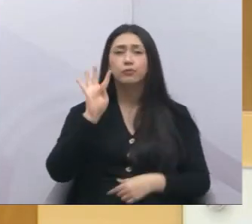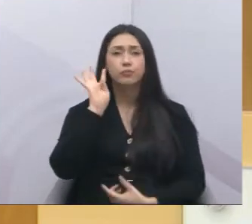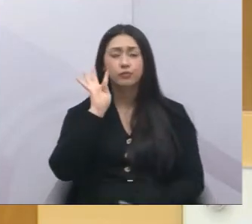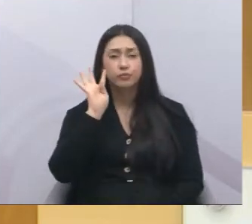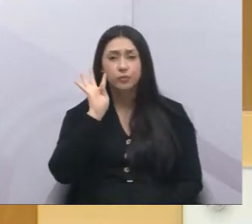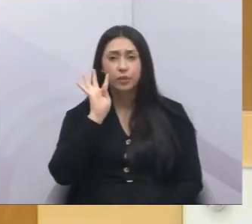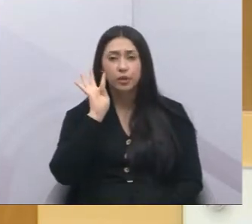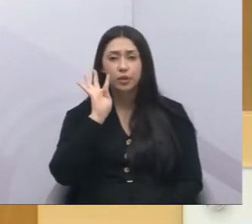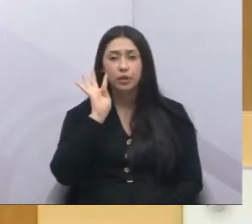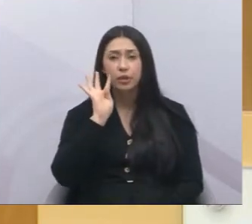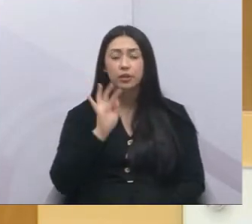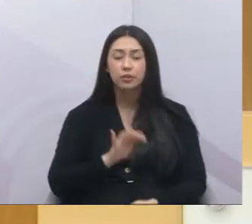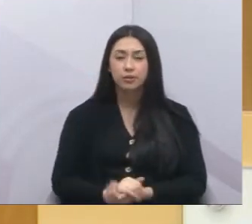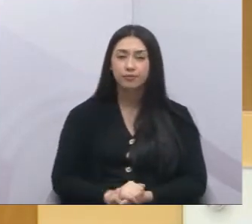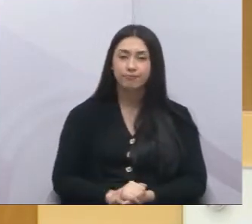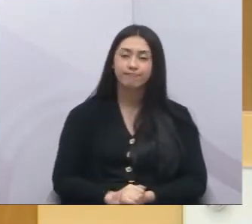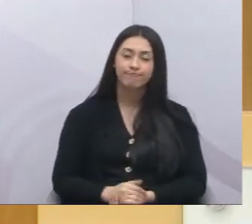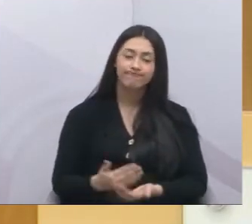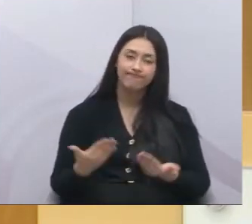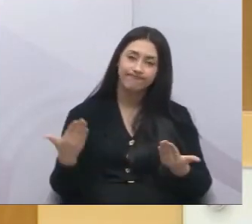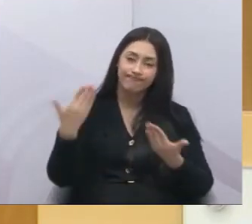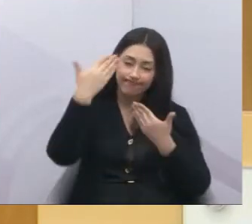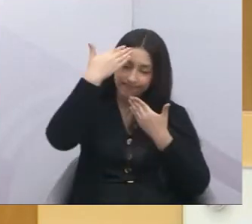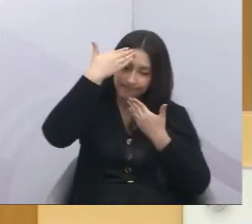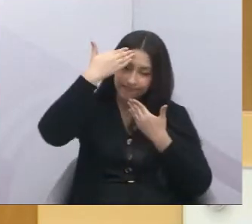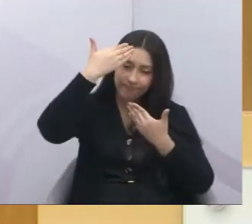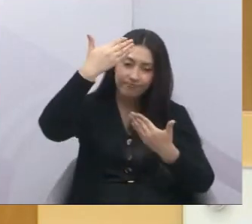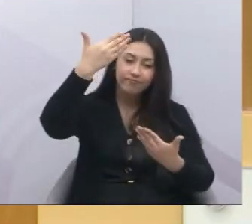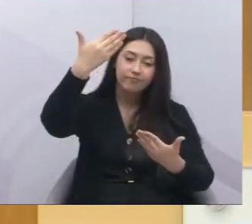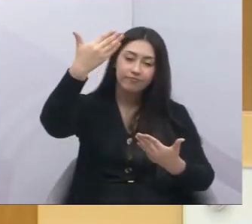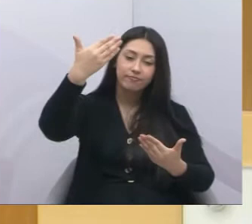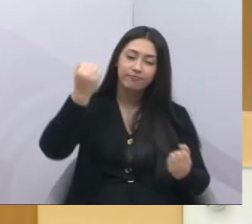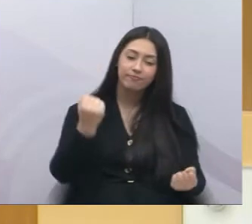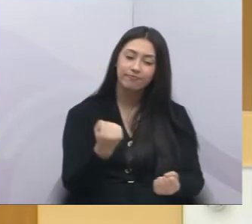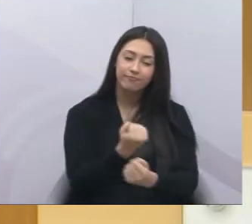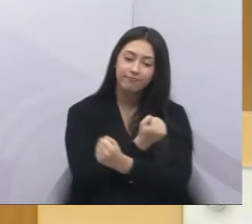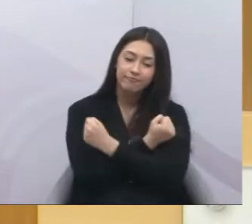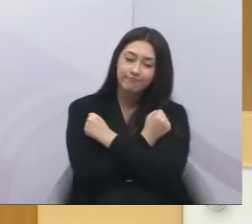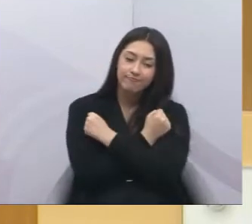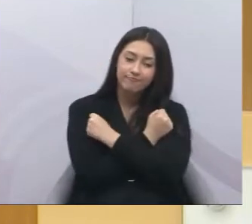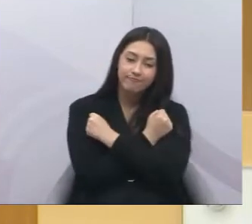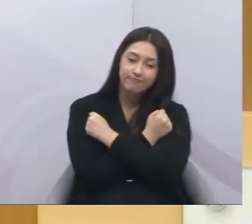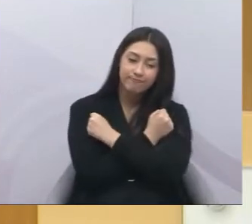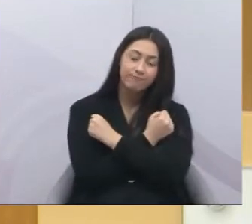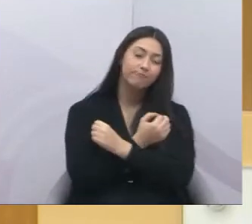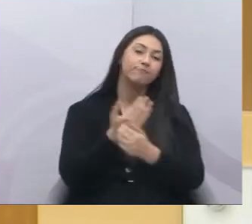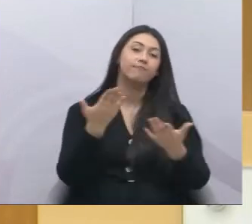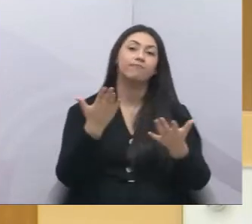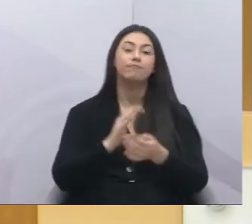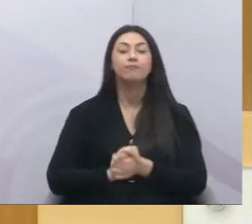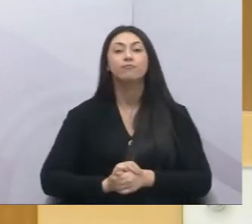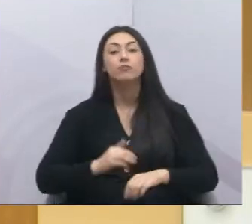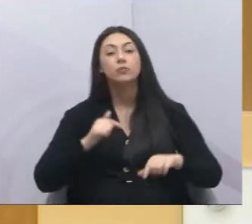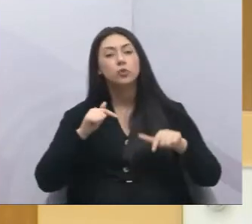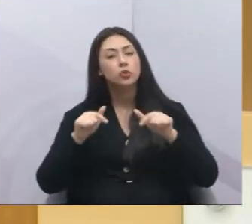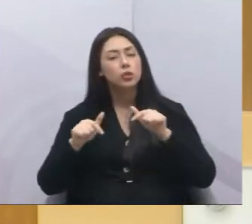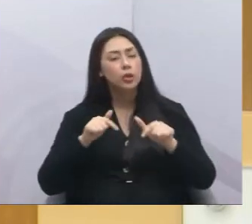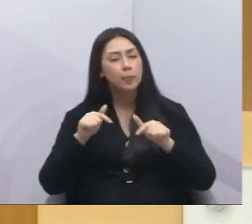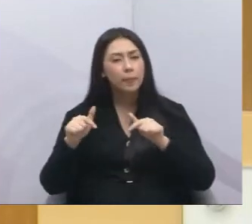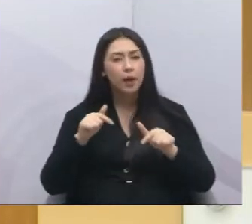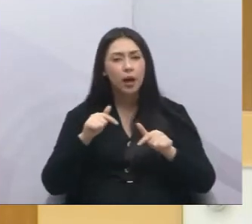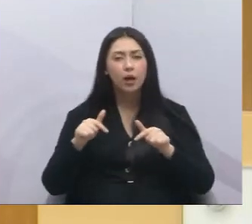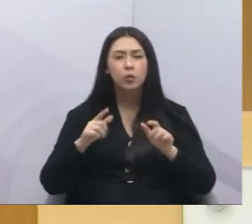Indústrias. Então, fica aqui nosso reconhecimento e nosso grande abraço ao trabalho, a